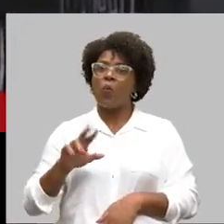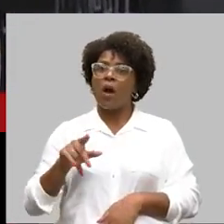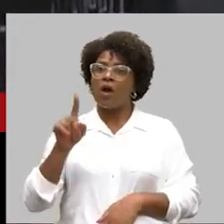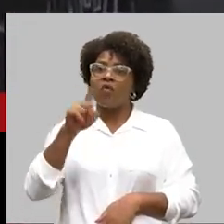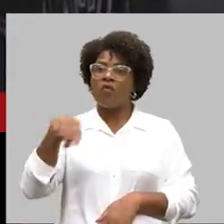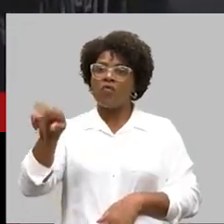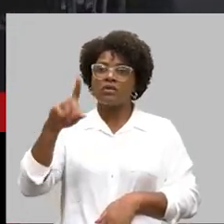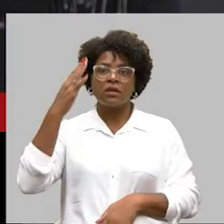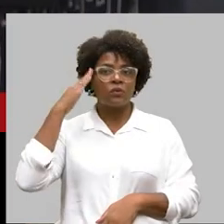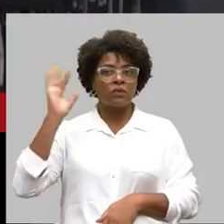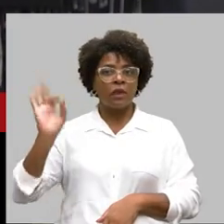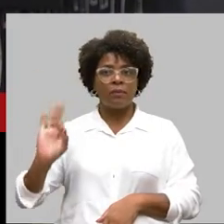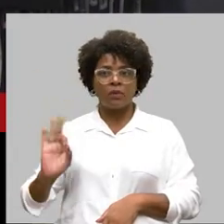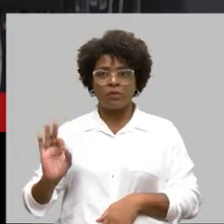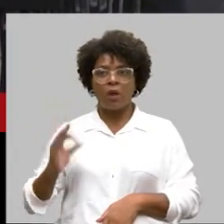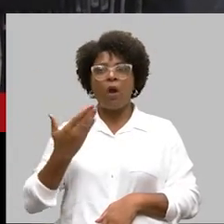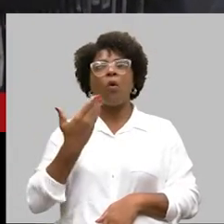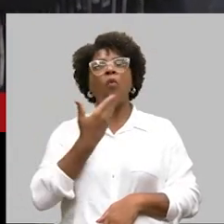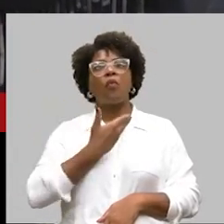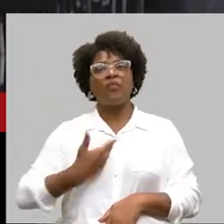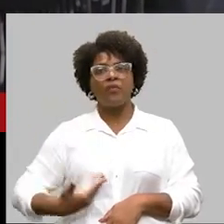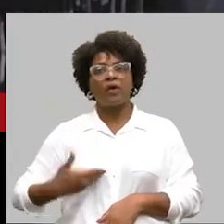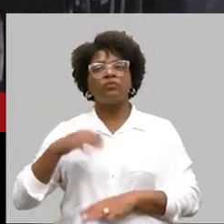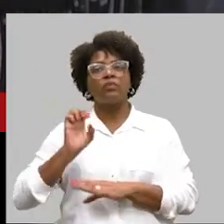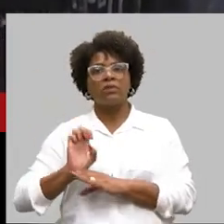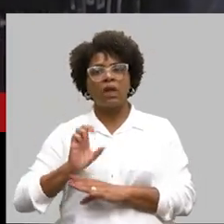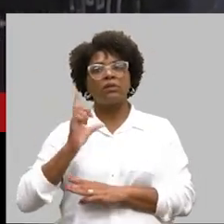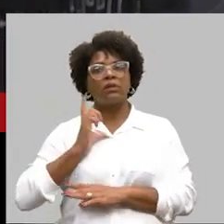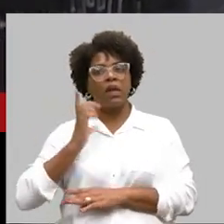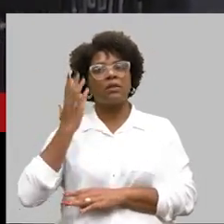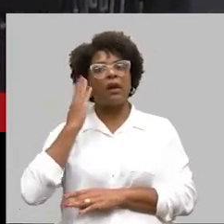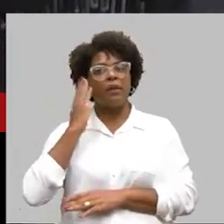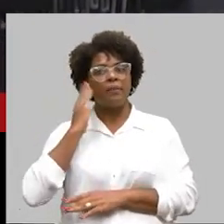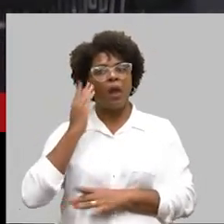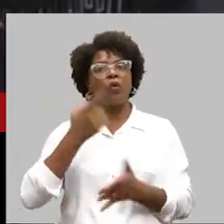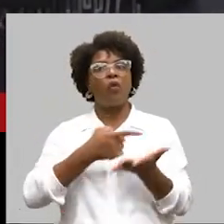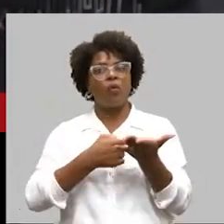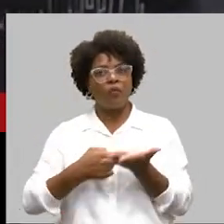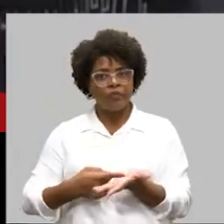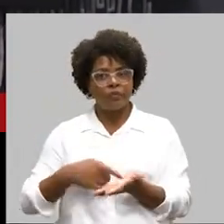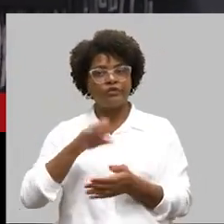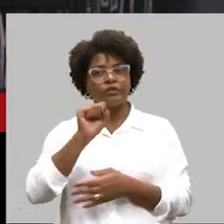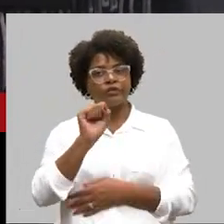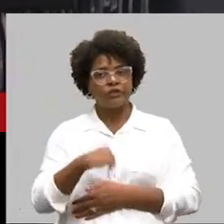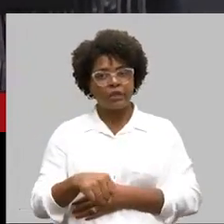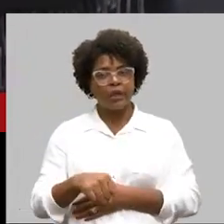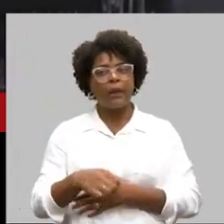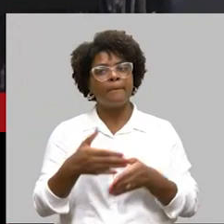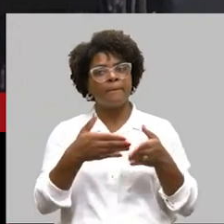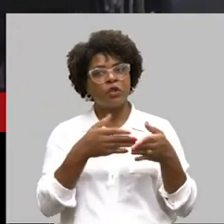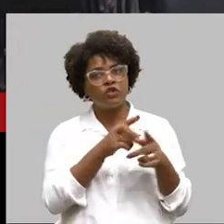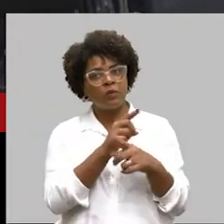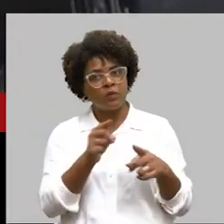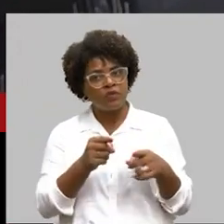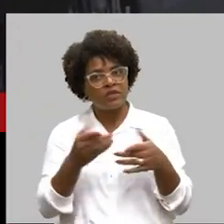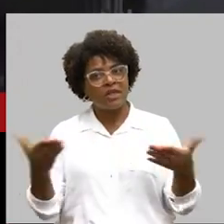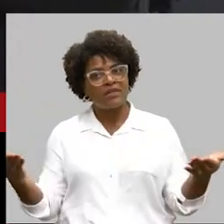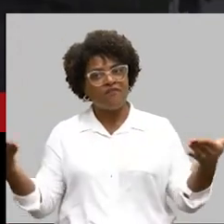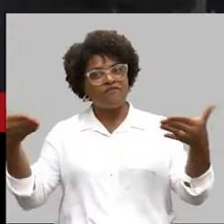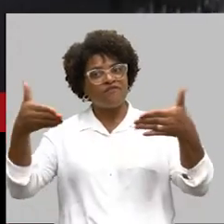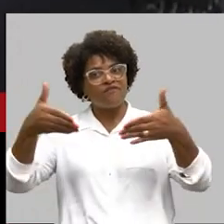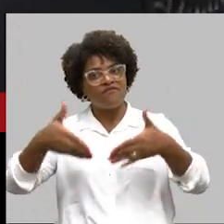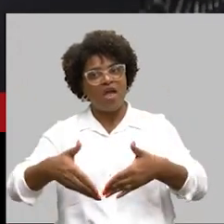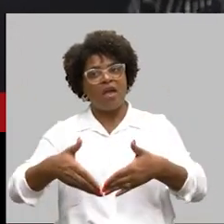e o Governo do Estado então fica o nosso apelo o nosso pedido aí para nos prestigiar numa numa agenda